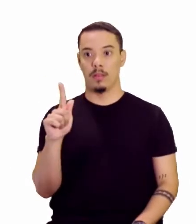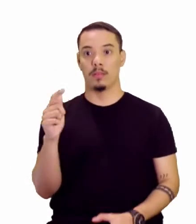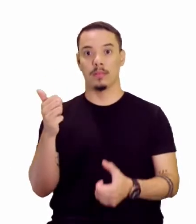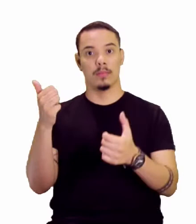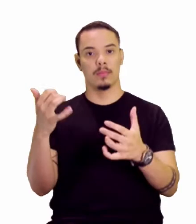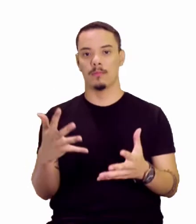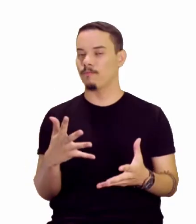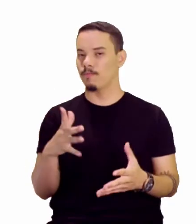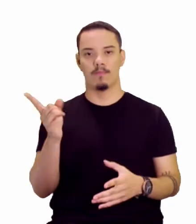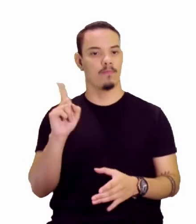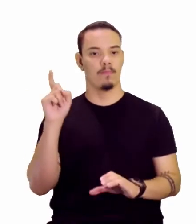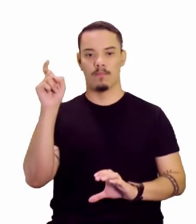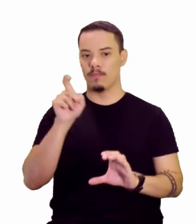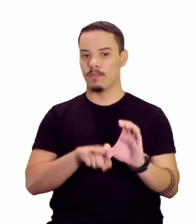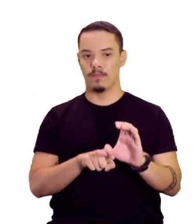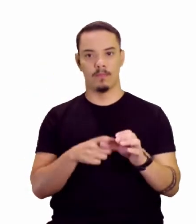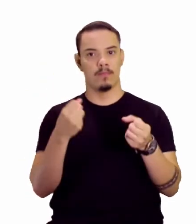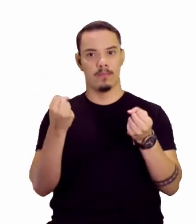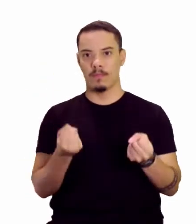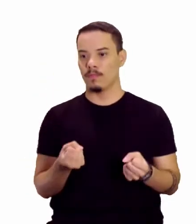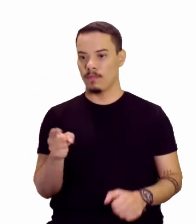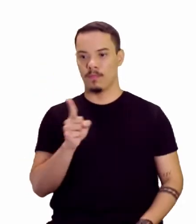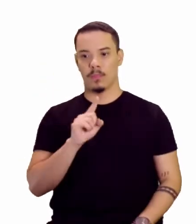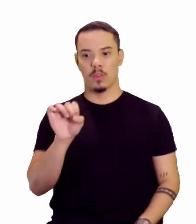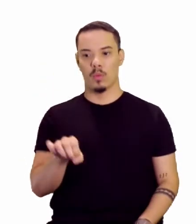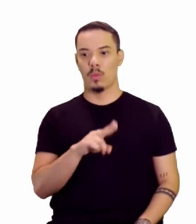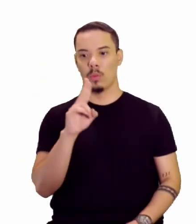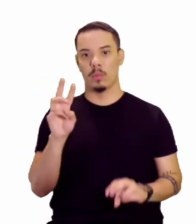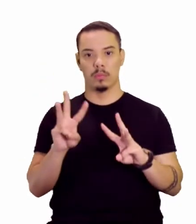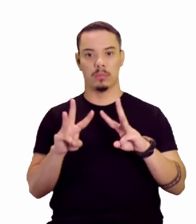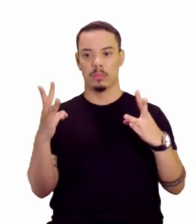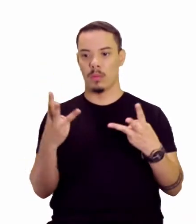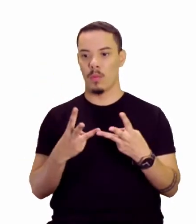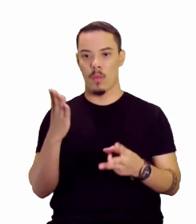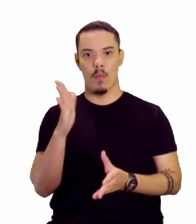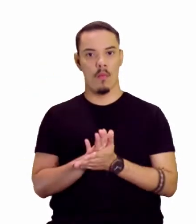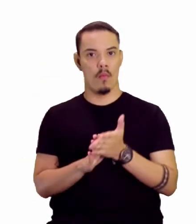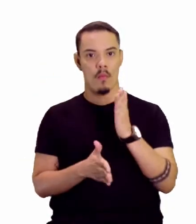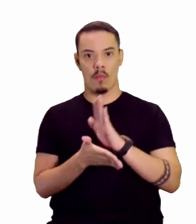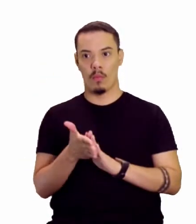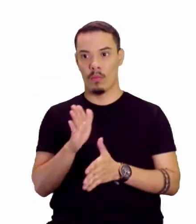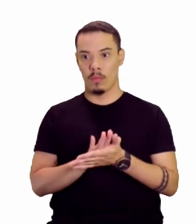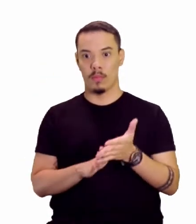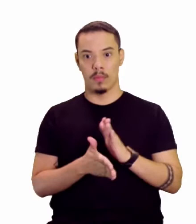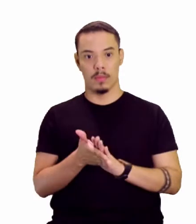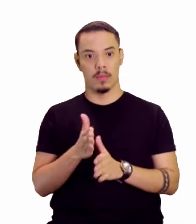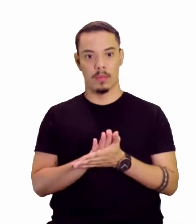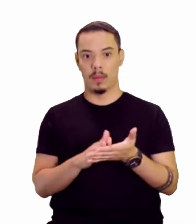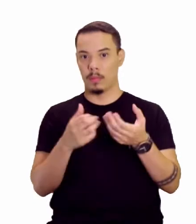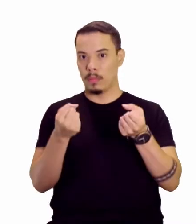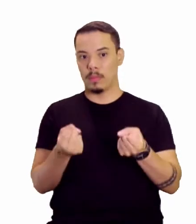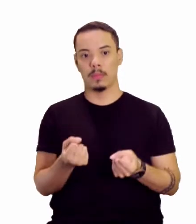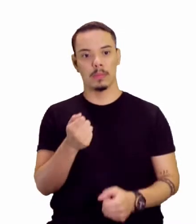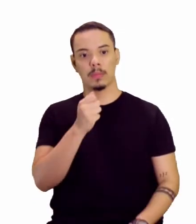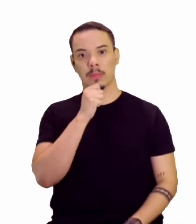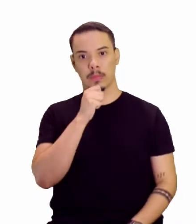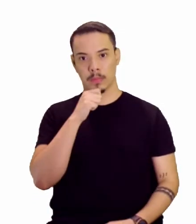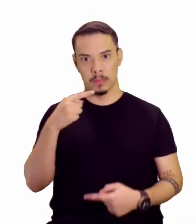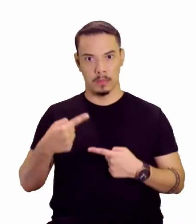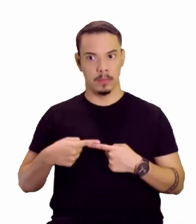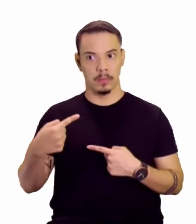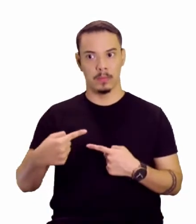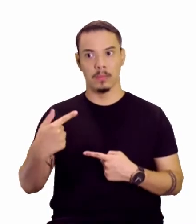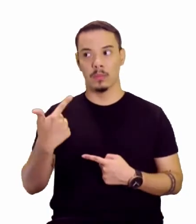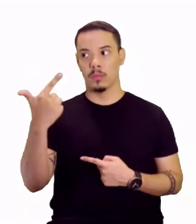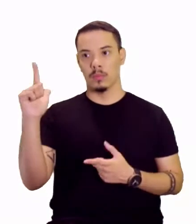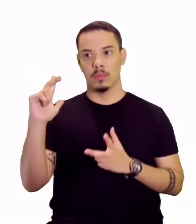dos corpos não depende do peso, ou na verdade da massa, né? Exatamente, o peso nós vamos ver. Esse peso ainda não vê que... Vamos ver que é outra